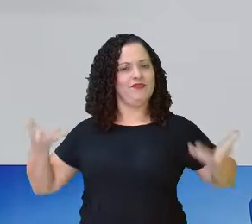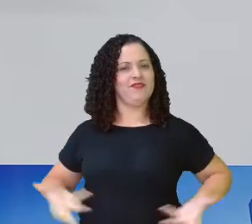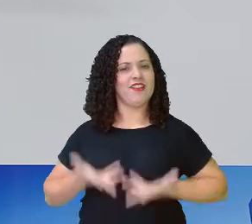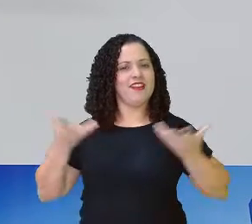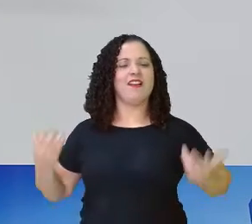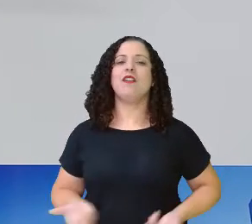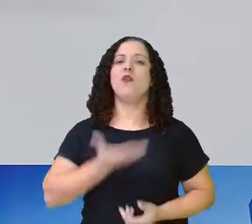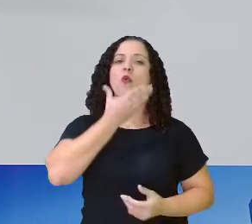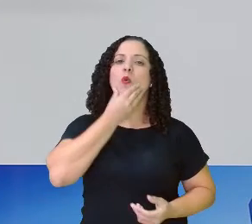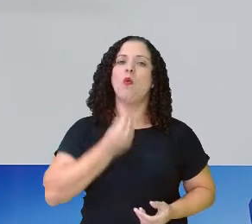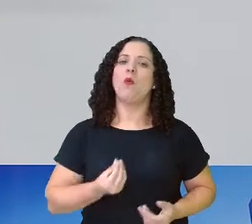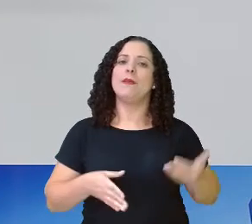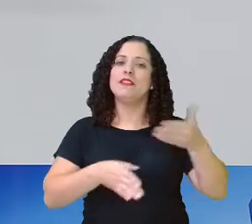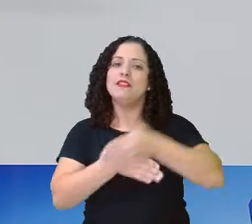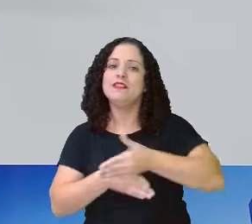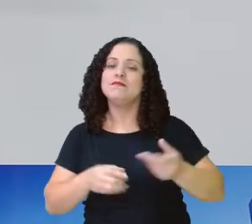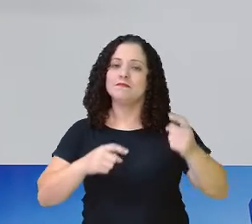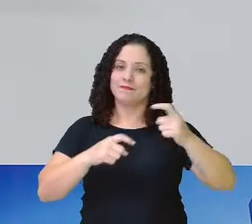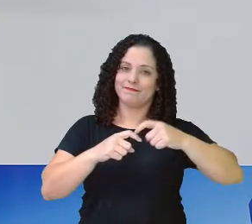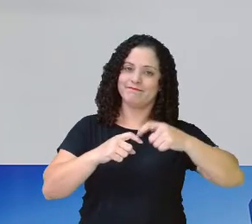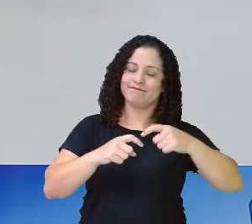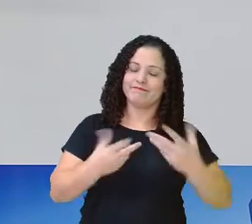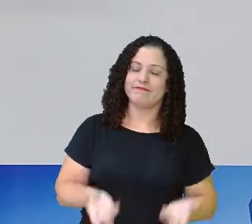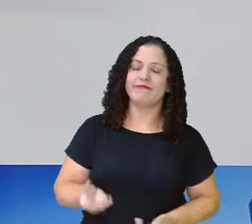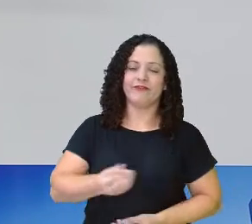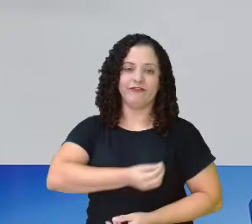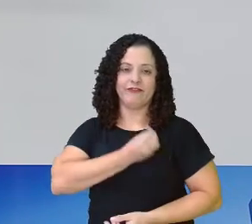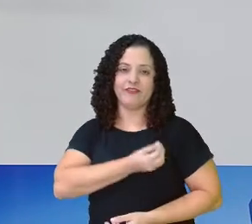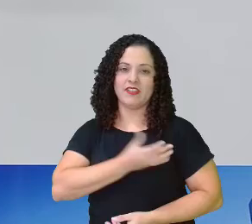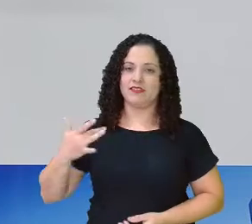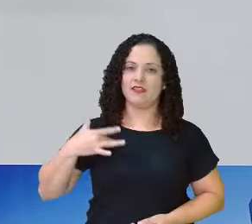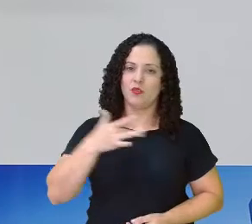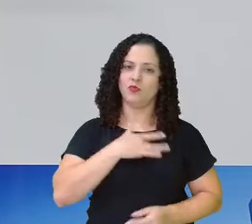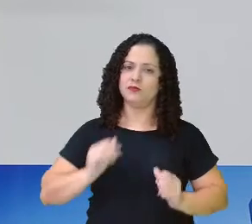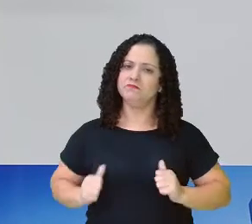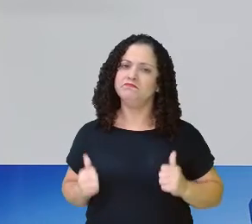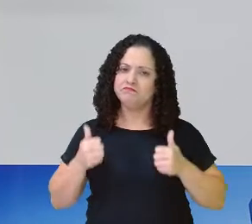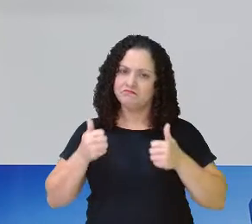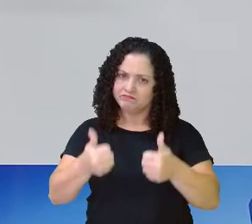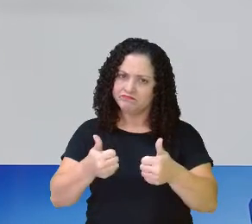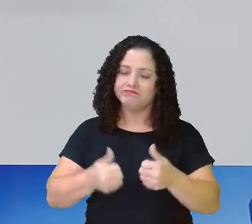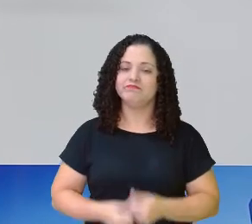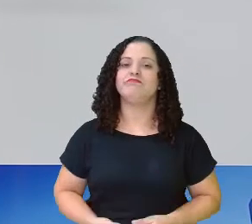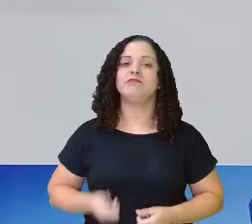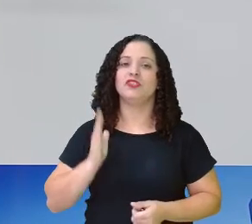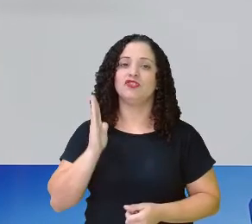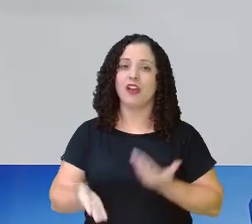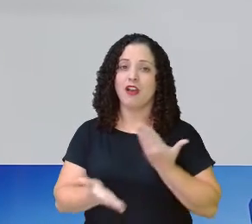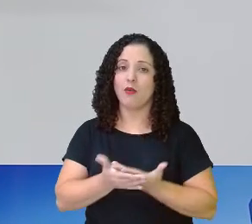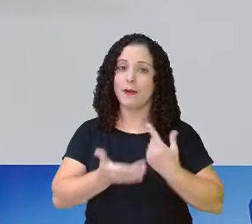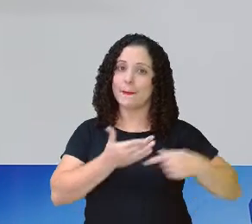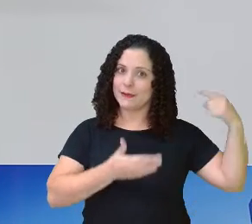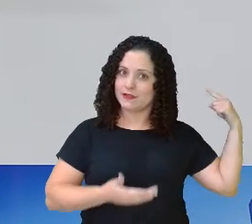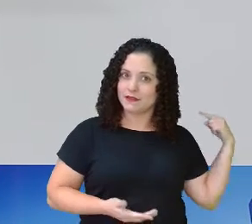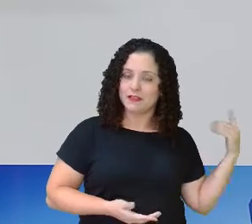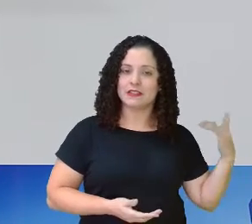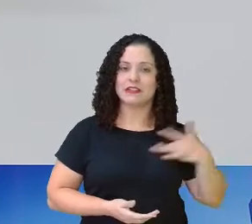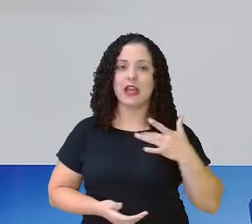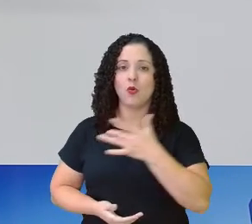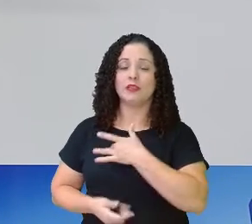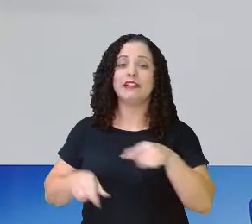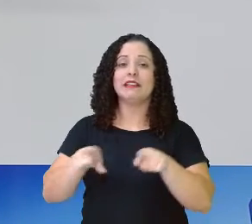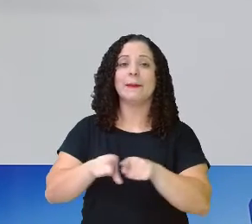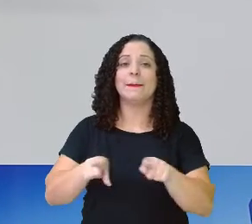homens, né? Porque a gente quer que eles vivam bem, vivam com saúde. E a gente tinha visto na aula passada a respeito de saúde